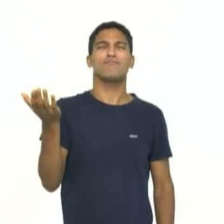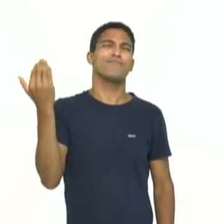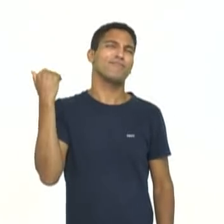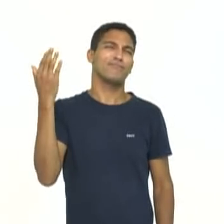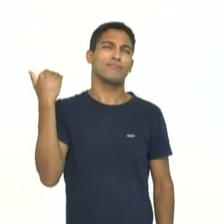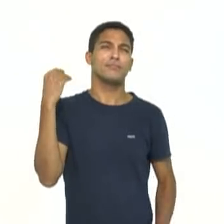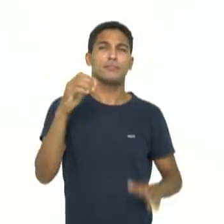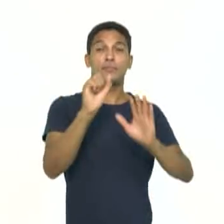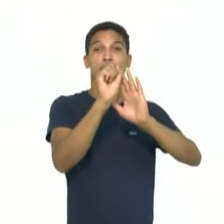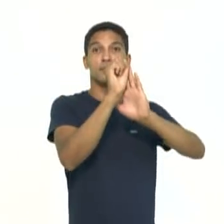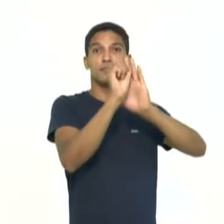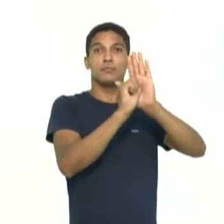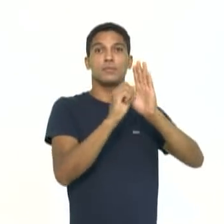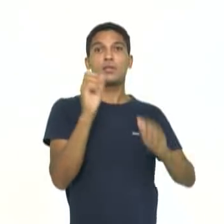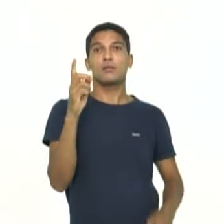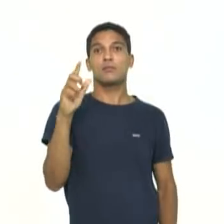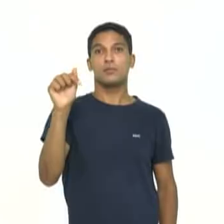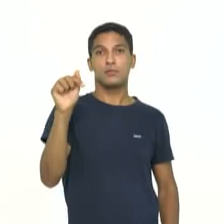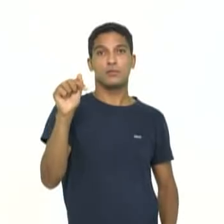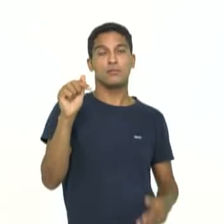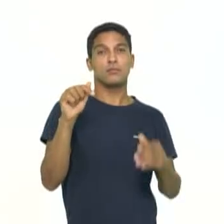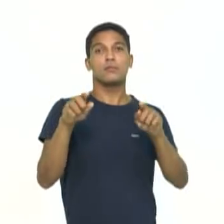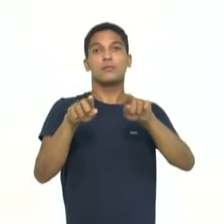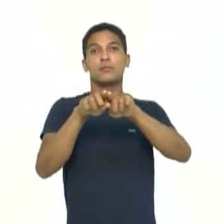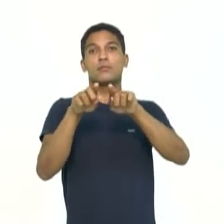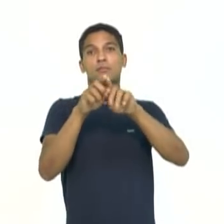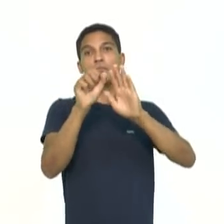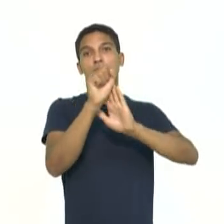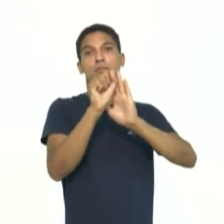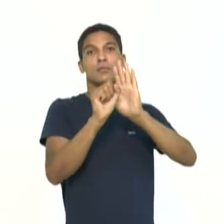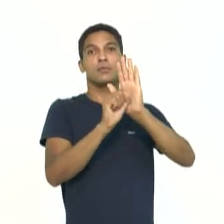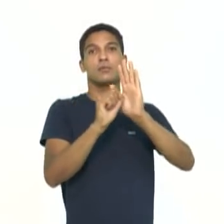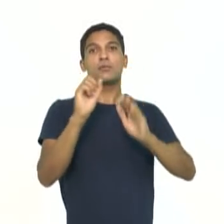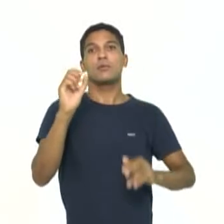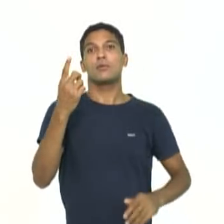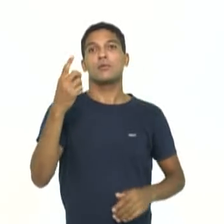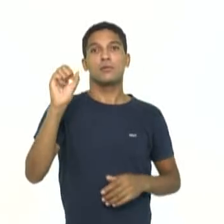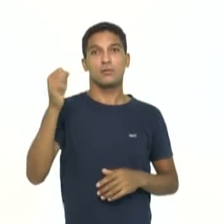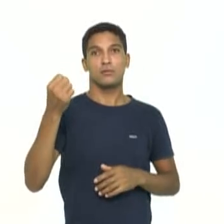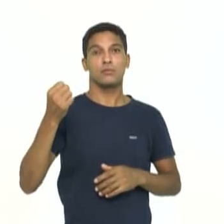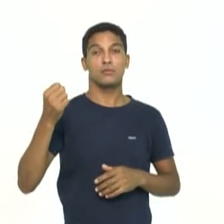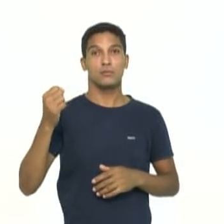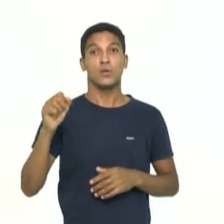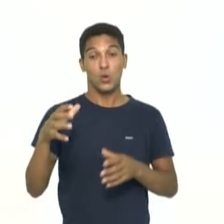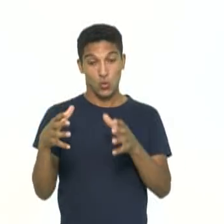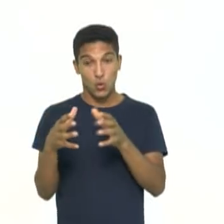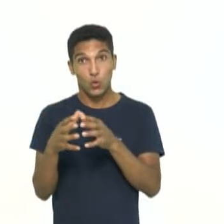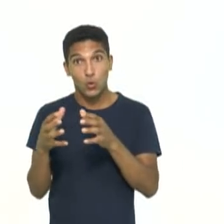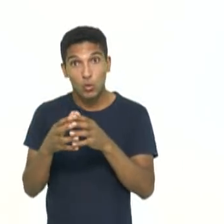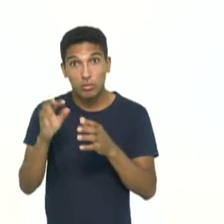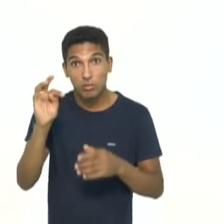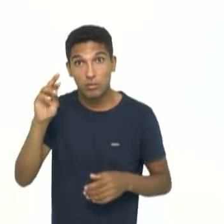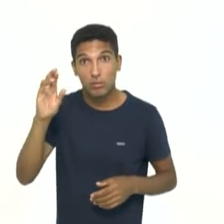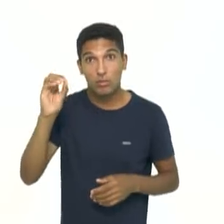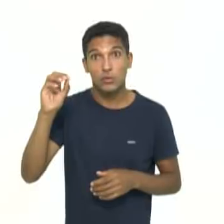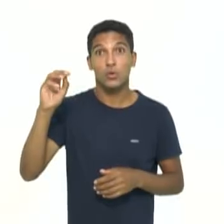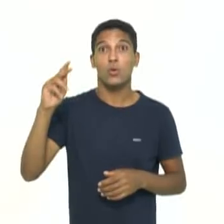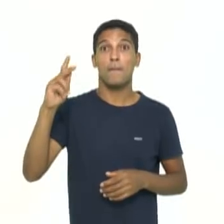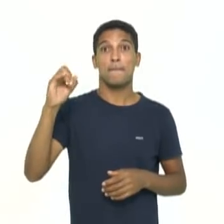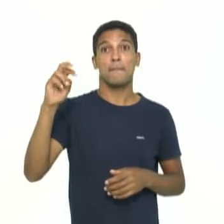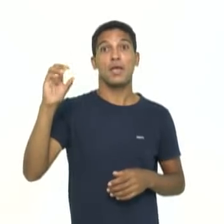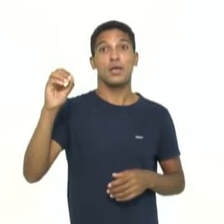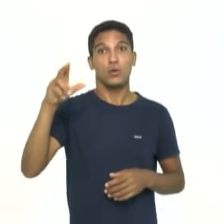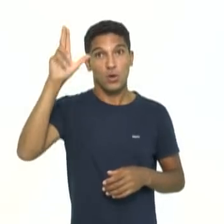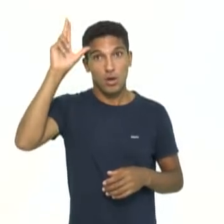17 e 18. Os tropeiros tinham muita, mas muita importância para a economia do país, certo? Não